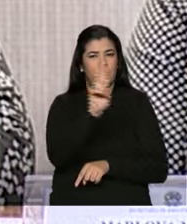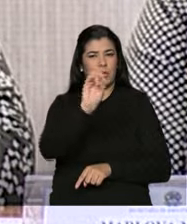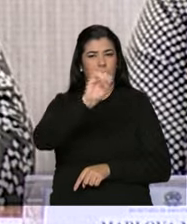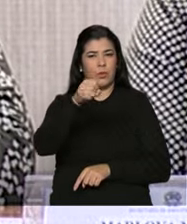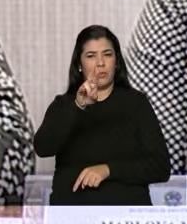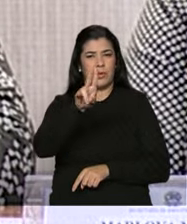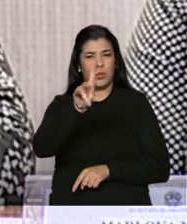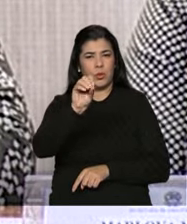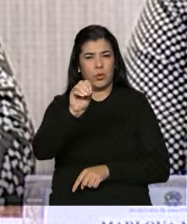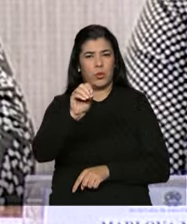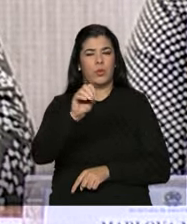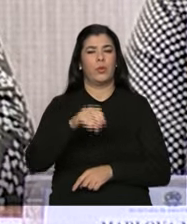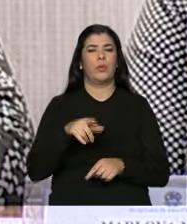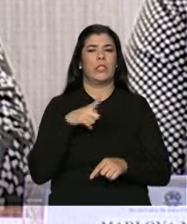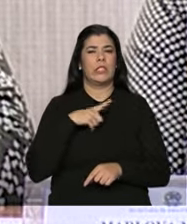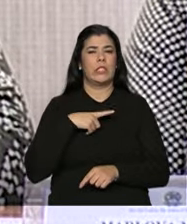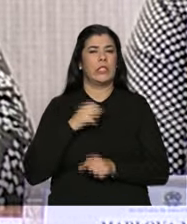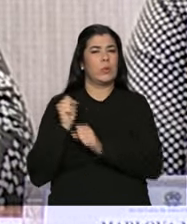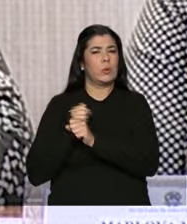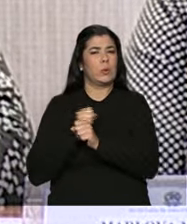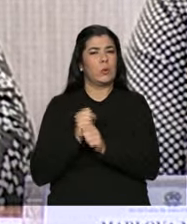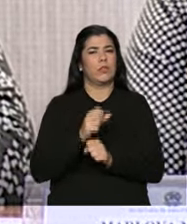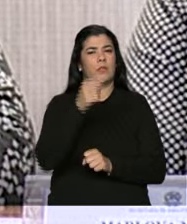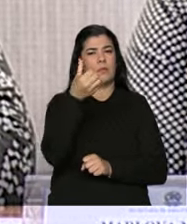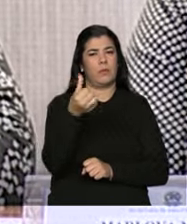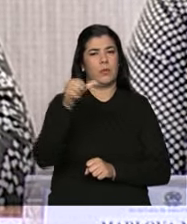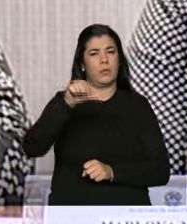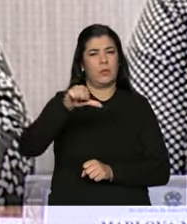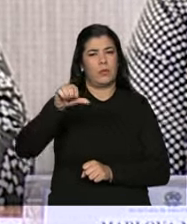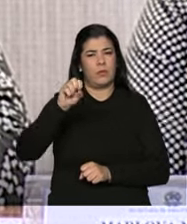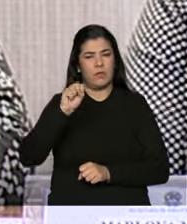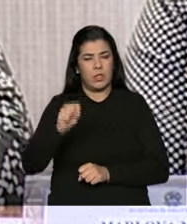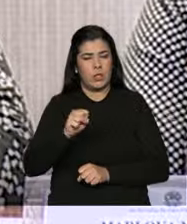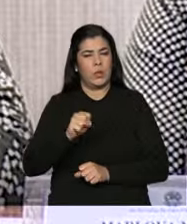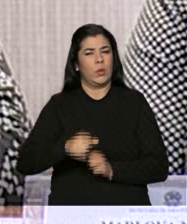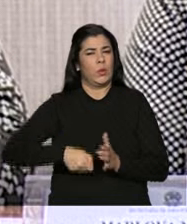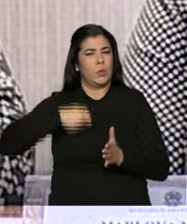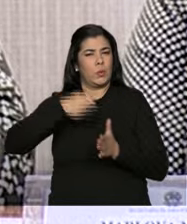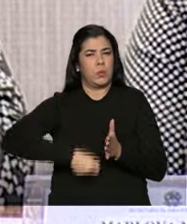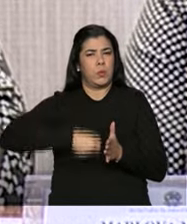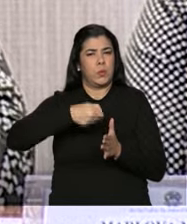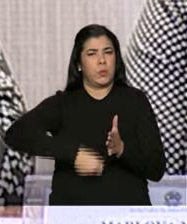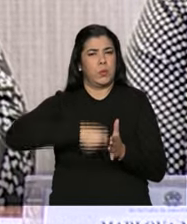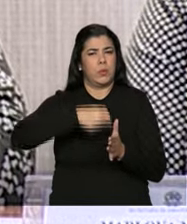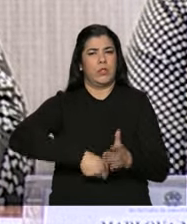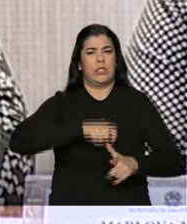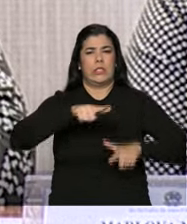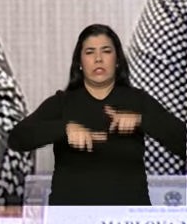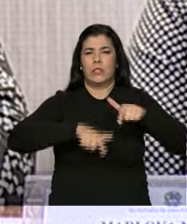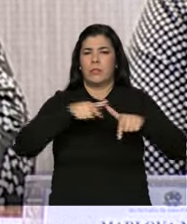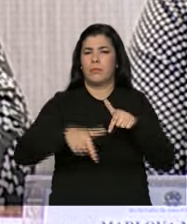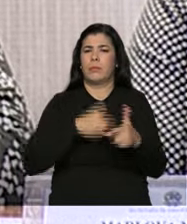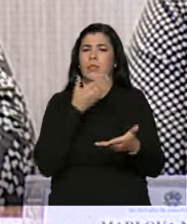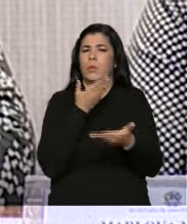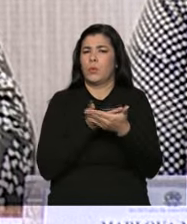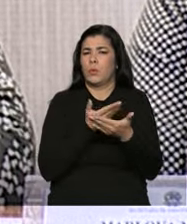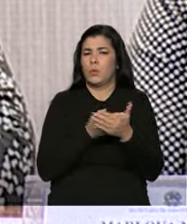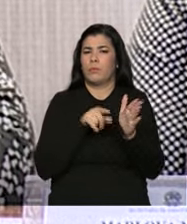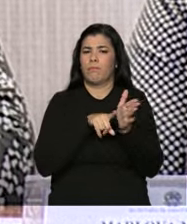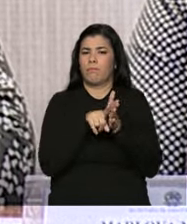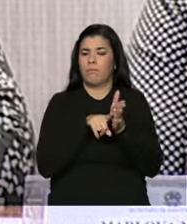1900 eh de 1998 incansavelmente vem fazendo esse trabalho, esse estudo, essa